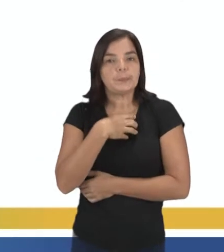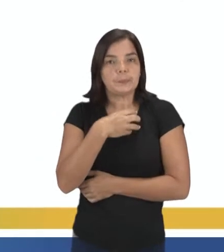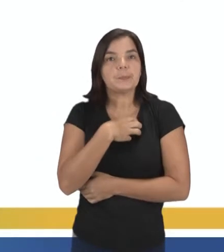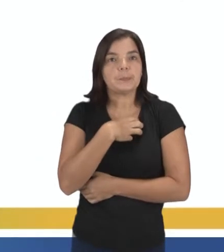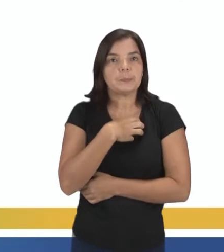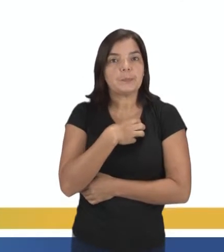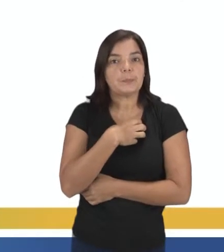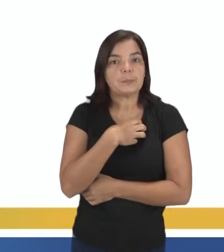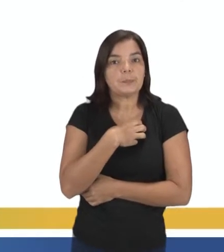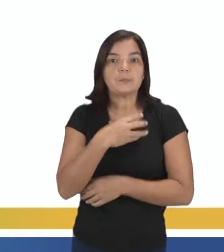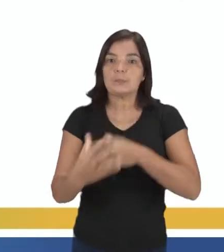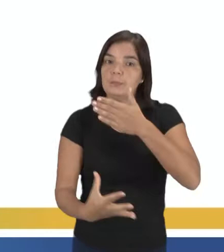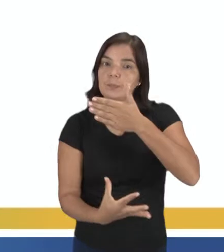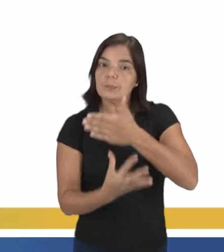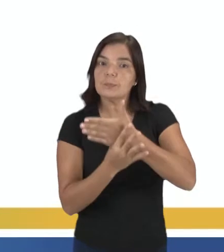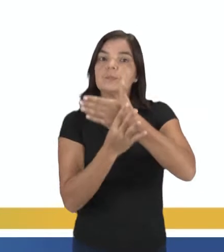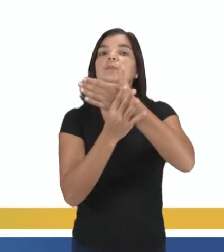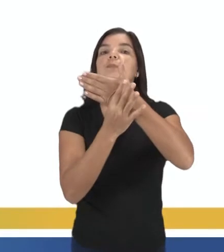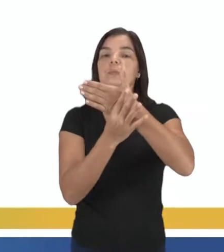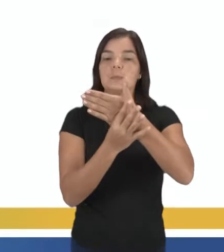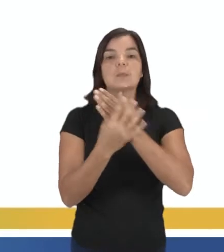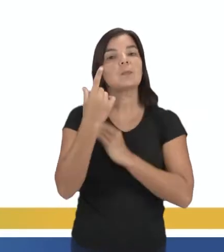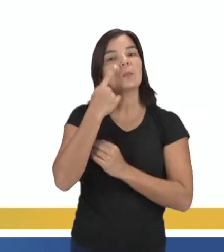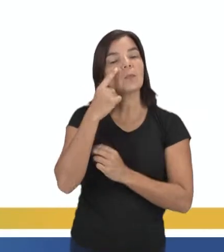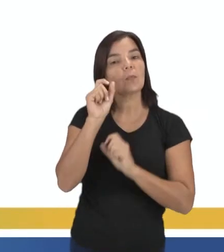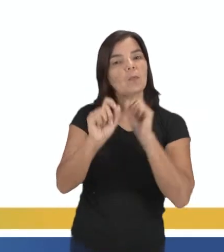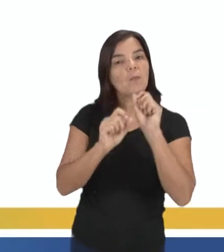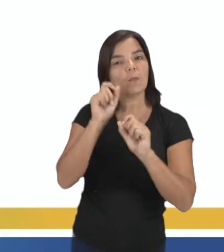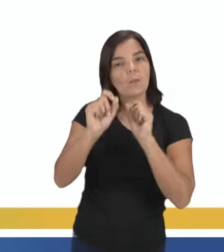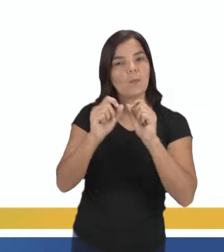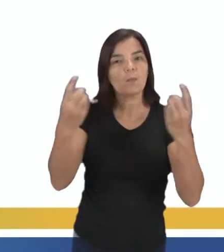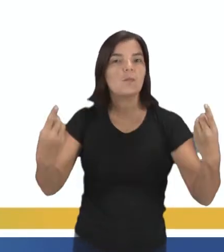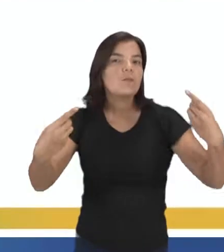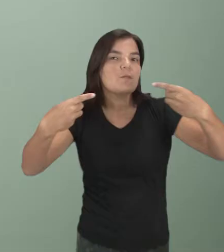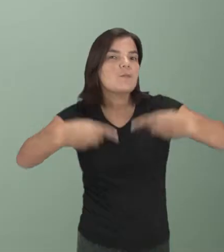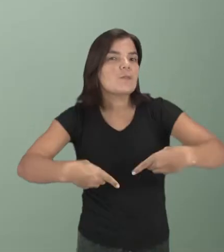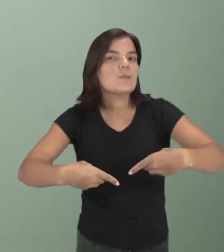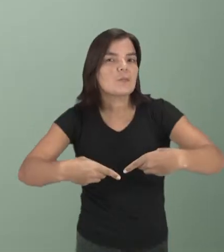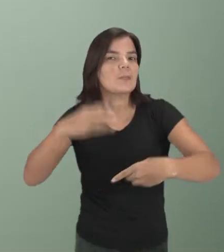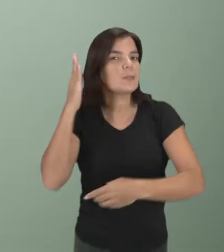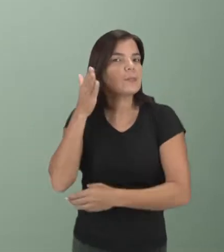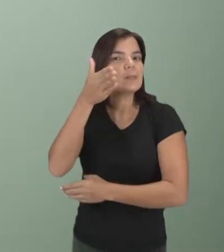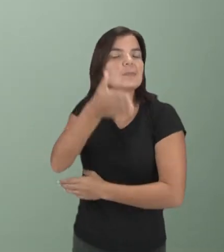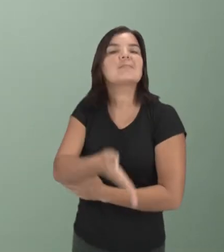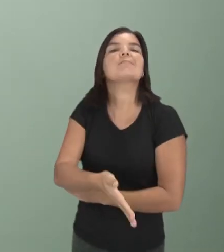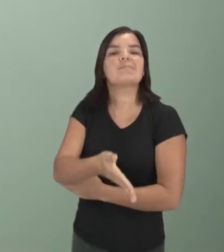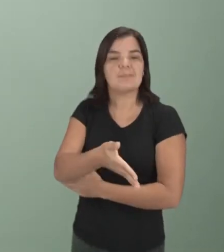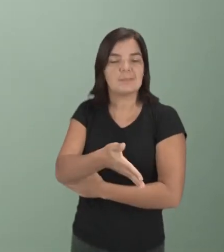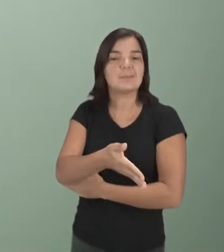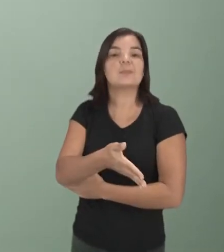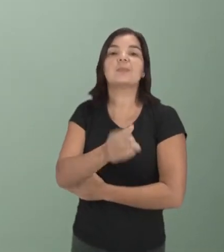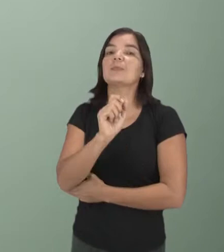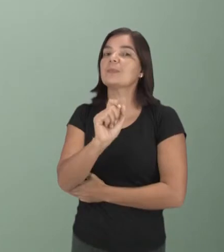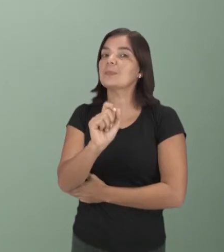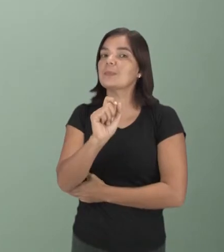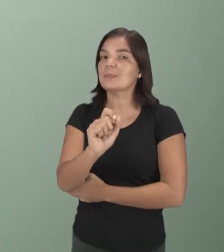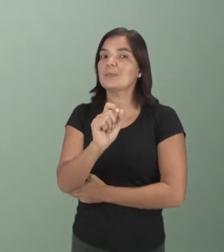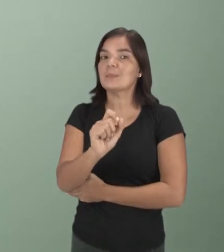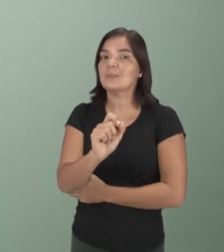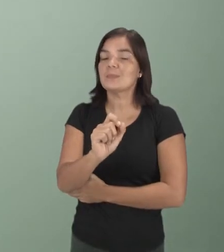denominado realismo, ele veio combater diretamente, reagir diretamente